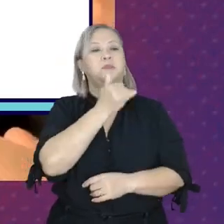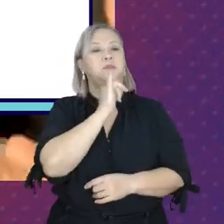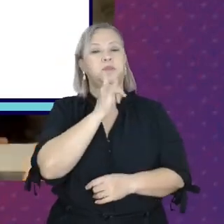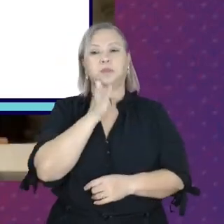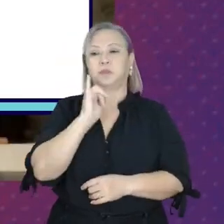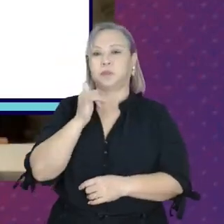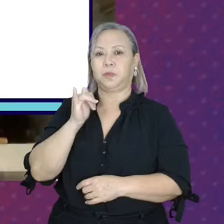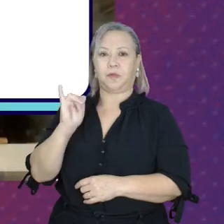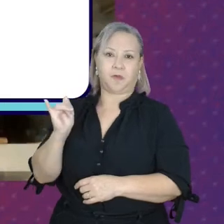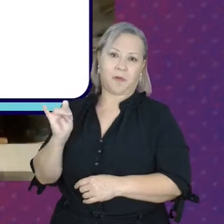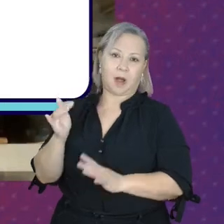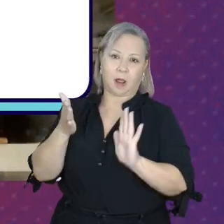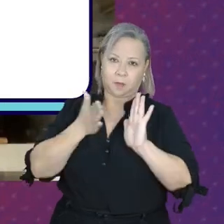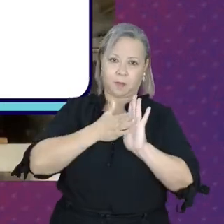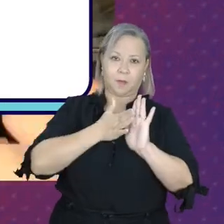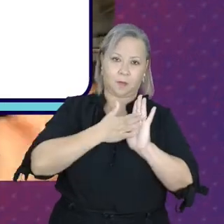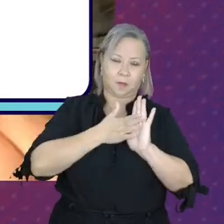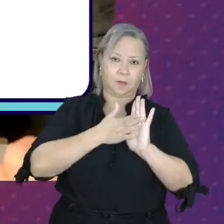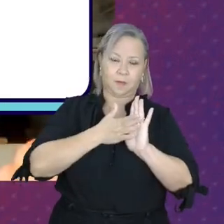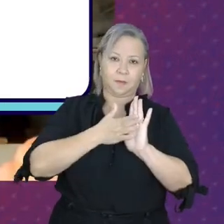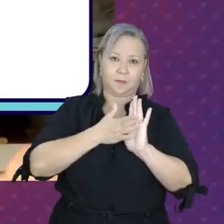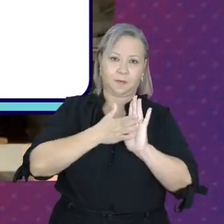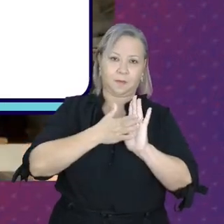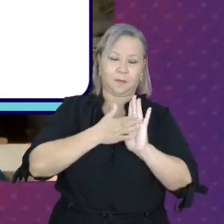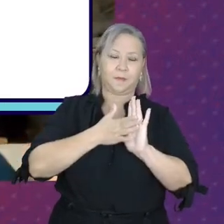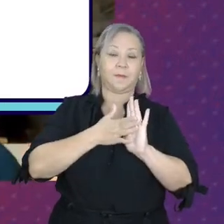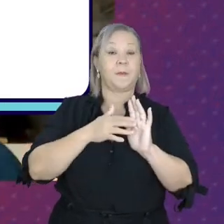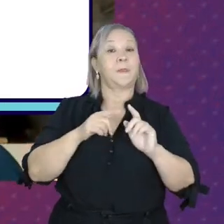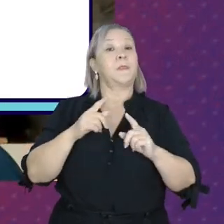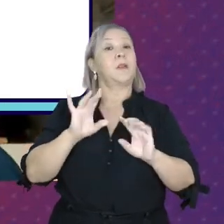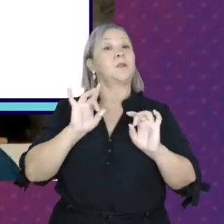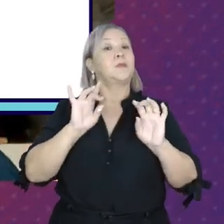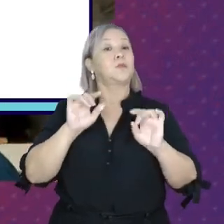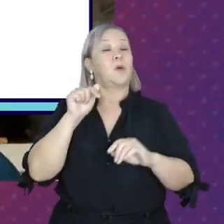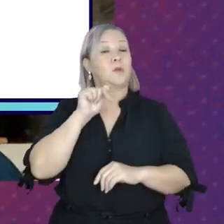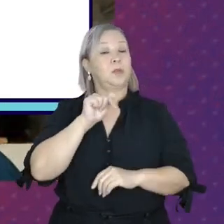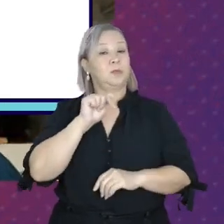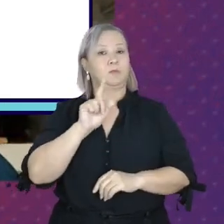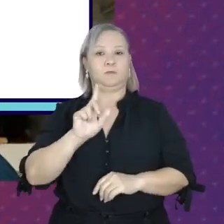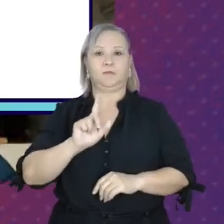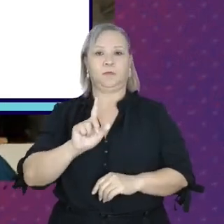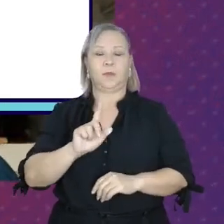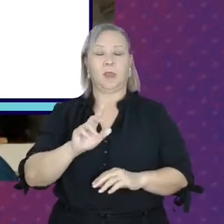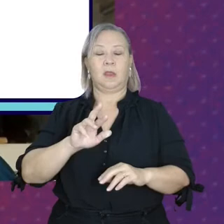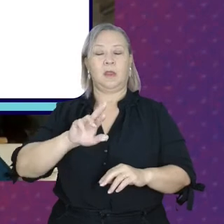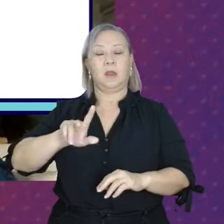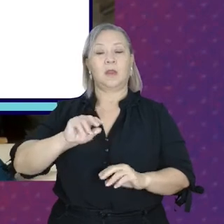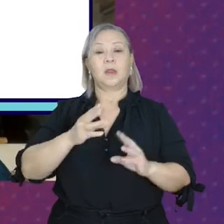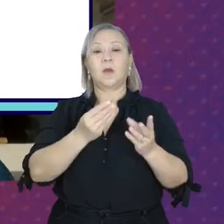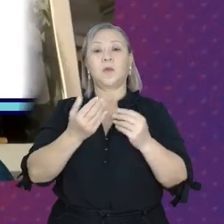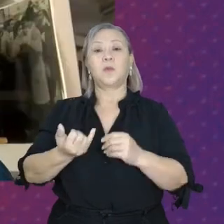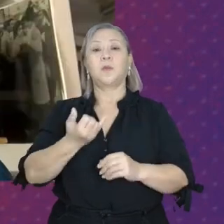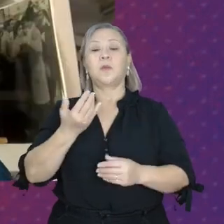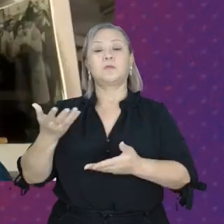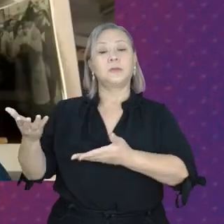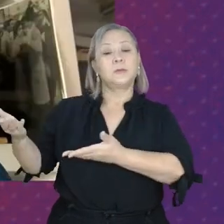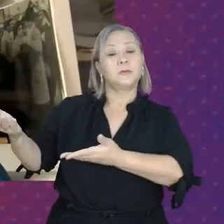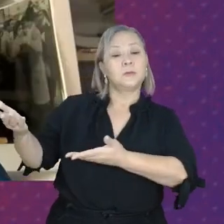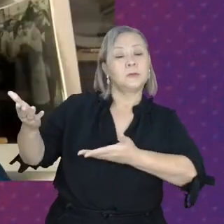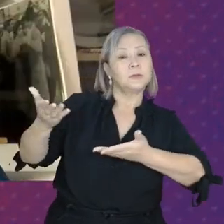suas propostas, que é muito importante, claro, mas não basta. É muito importante que a gente traga as pessoas para falar